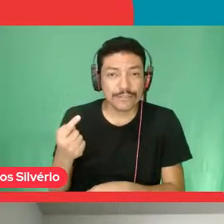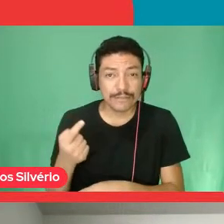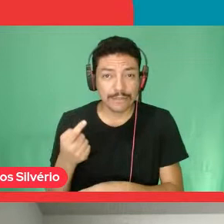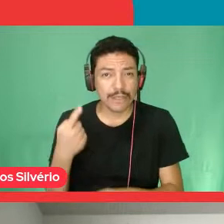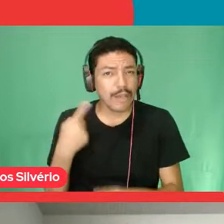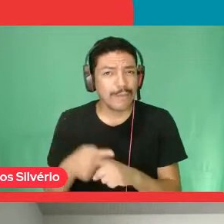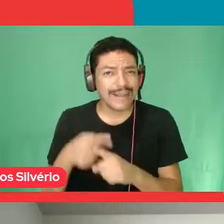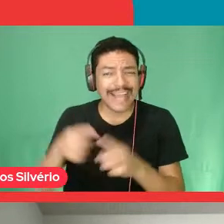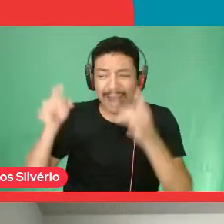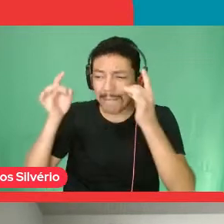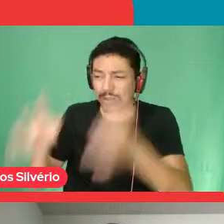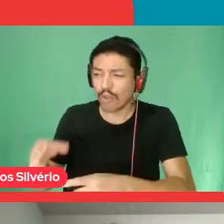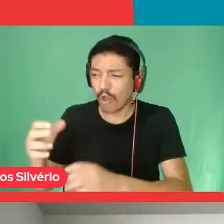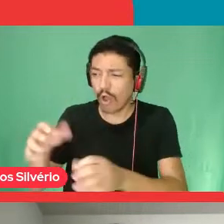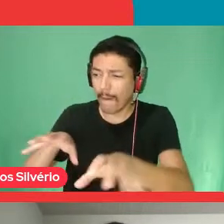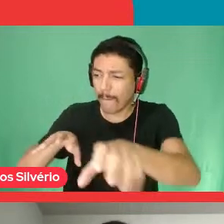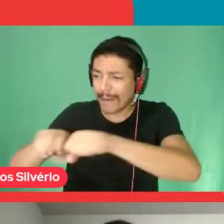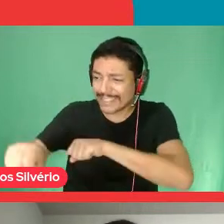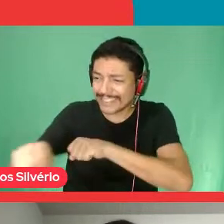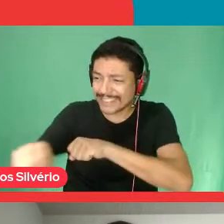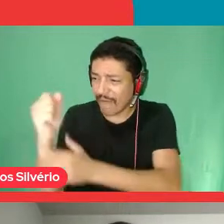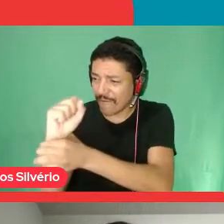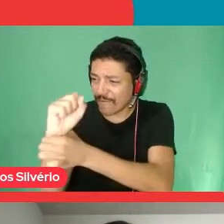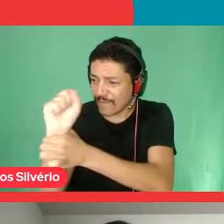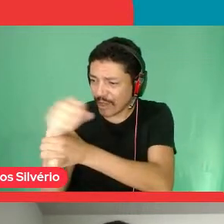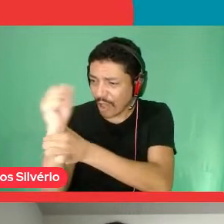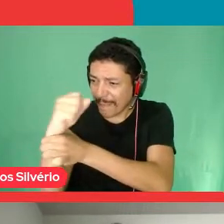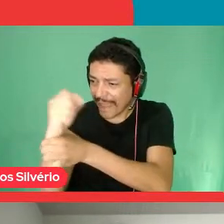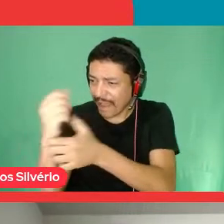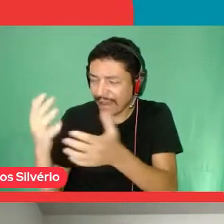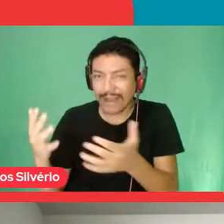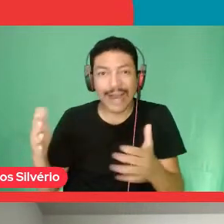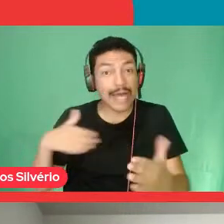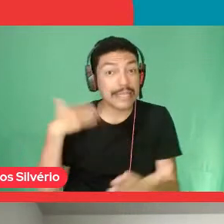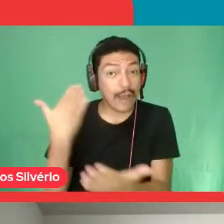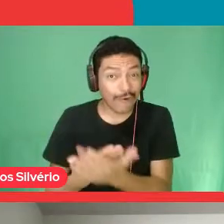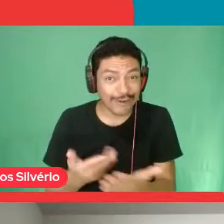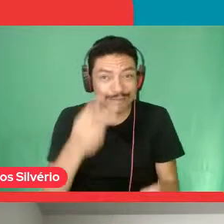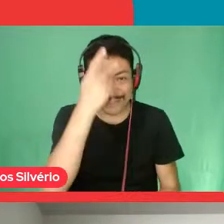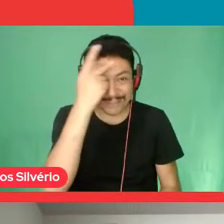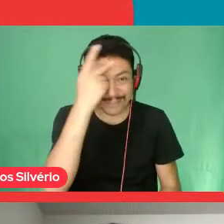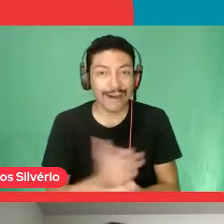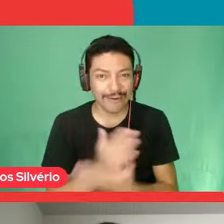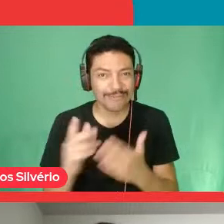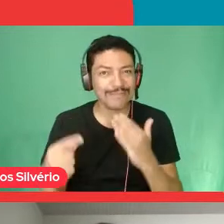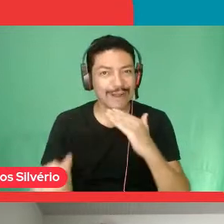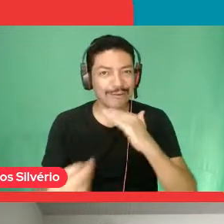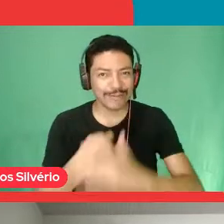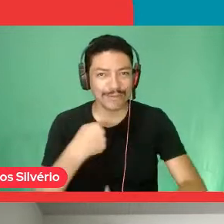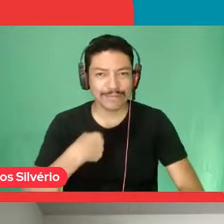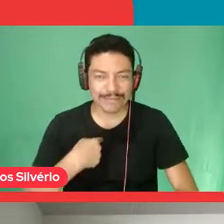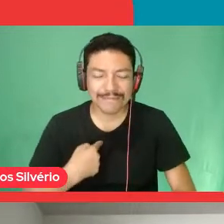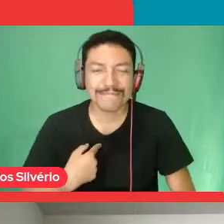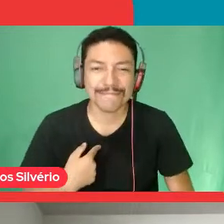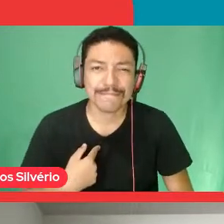minha profissão? Então, até hoje, eu ainda tenho esses questionamentos. Mas eu falo para vocês, eu estou tão